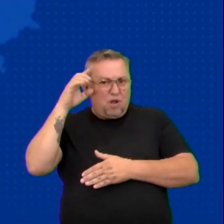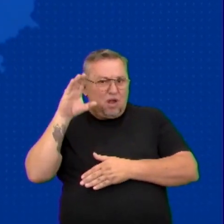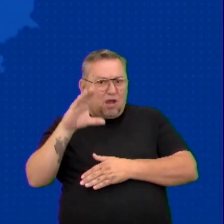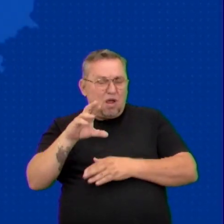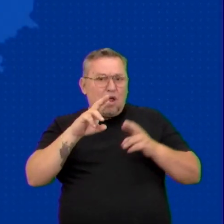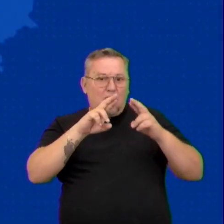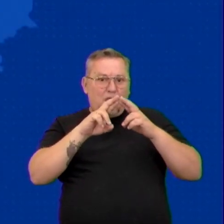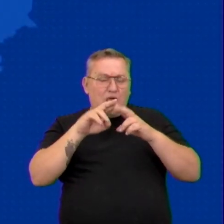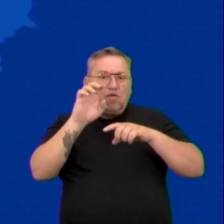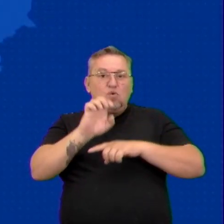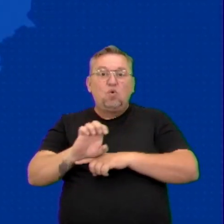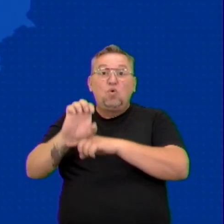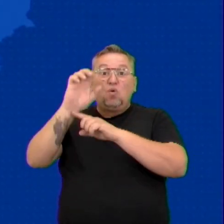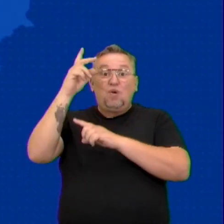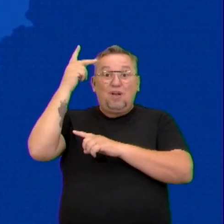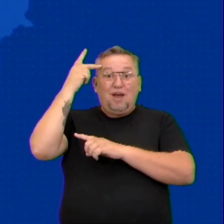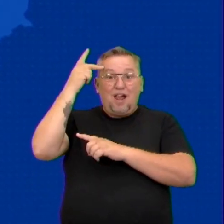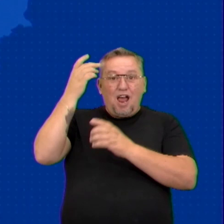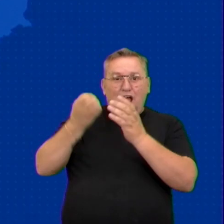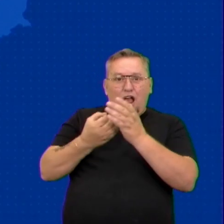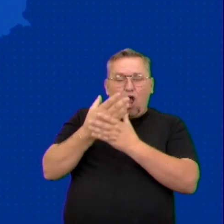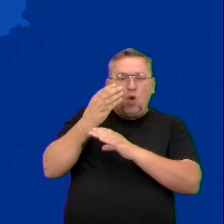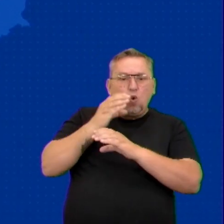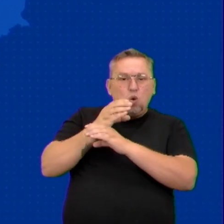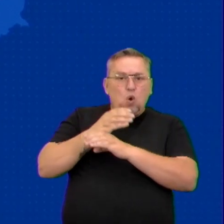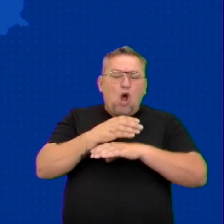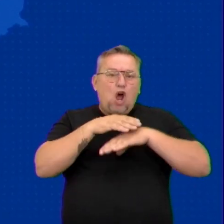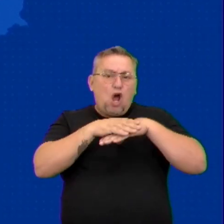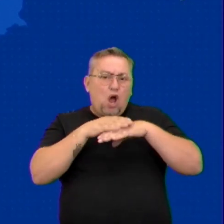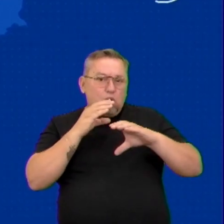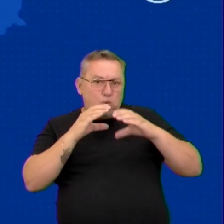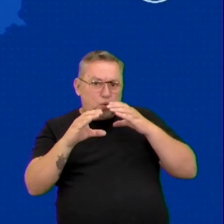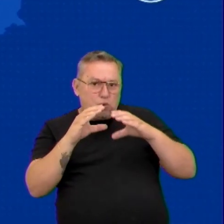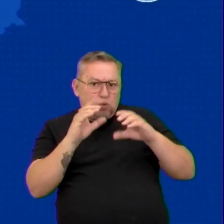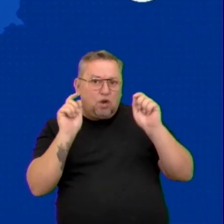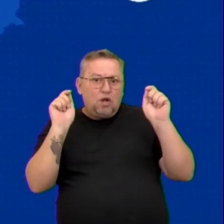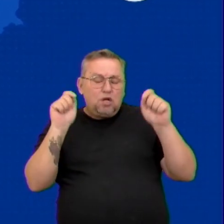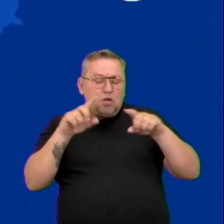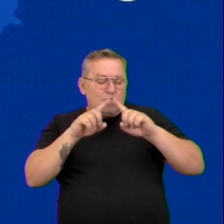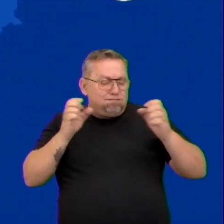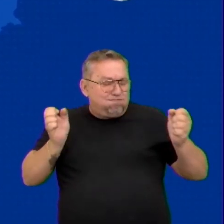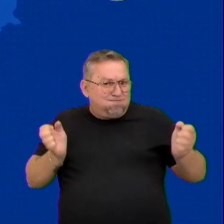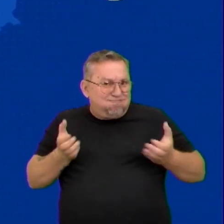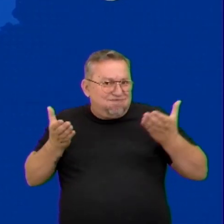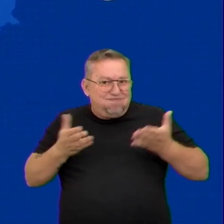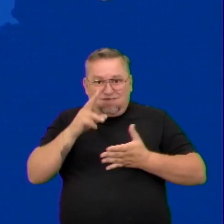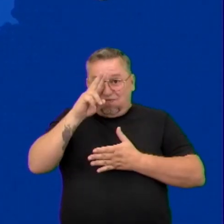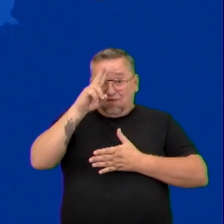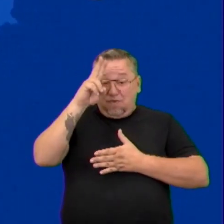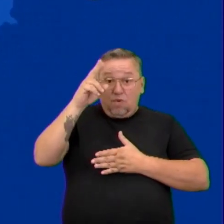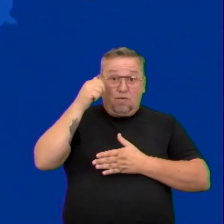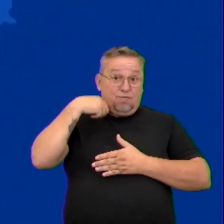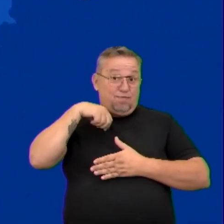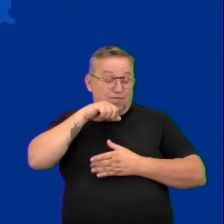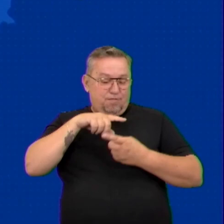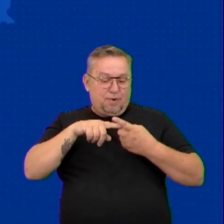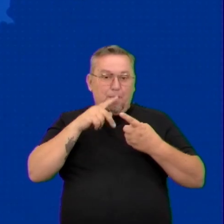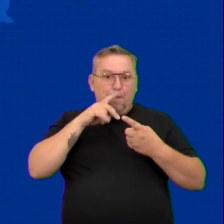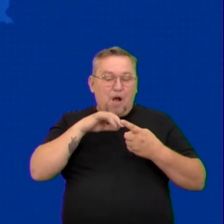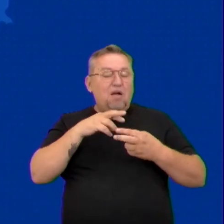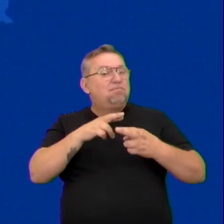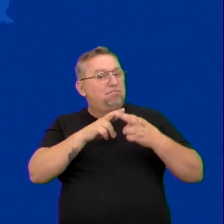Rede Estadual de São Paulo criou um canal de comunicação que permite o engajamento ainda maior de mães, pais